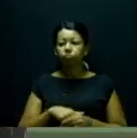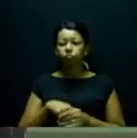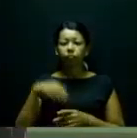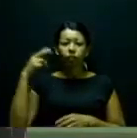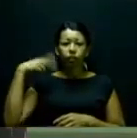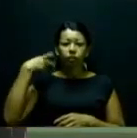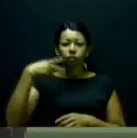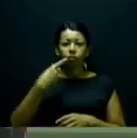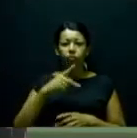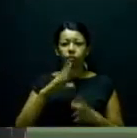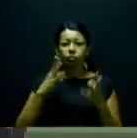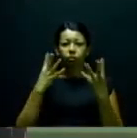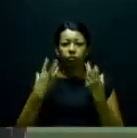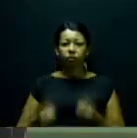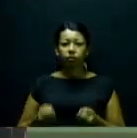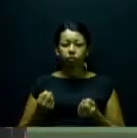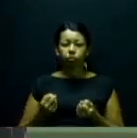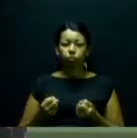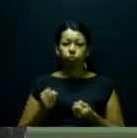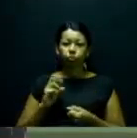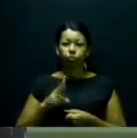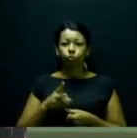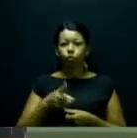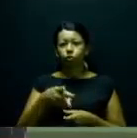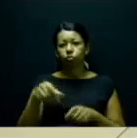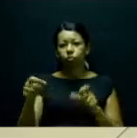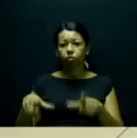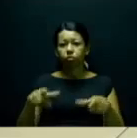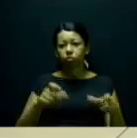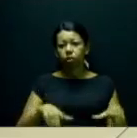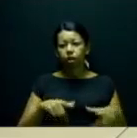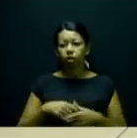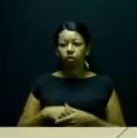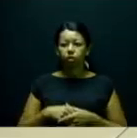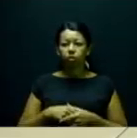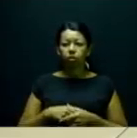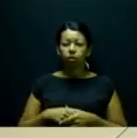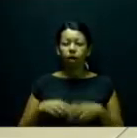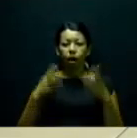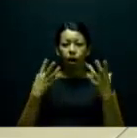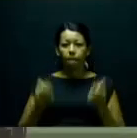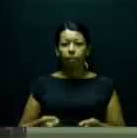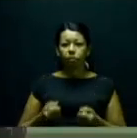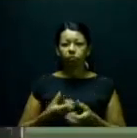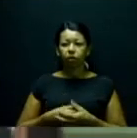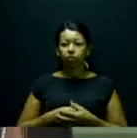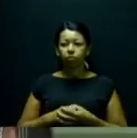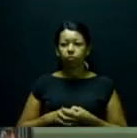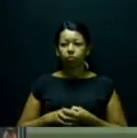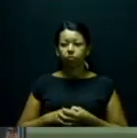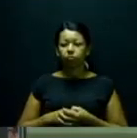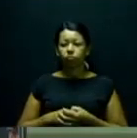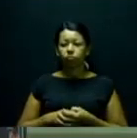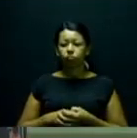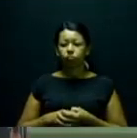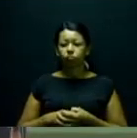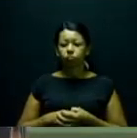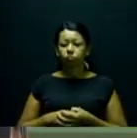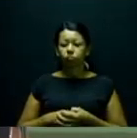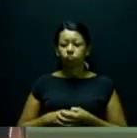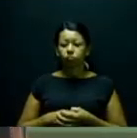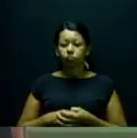Os vereadores que forem pela aprovação permaneçam como se encontram. Aprovado.